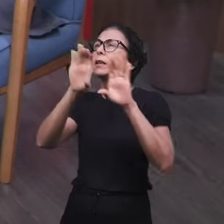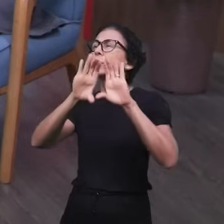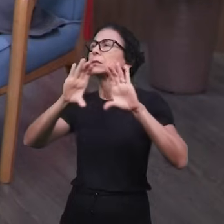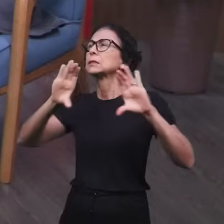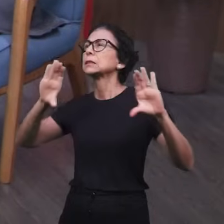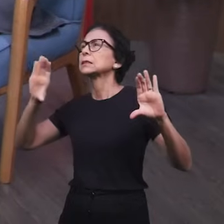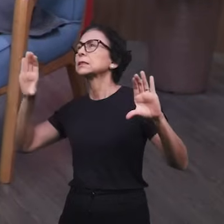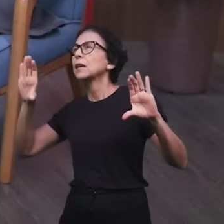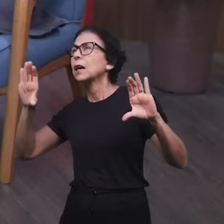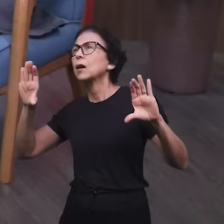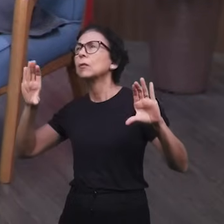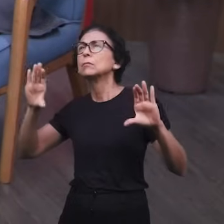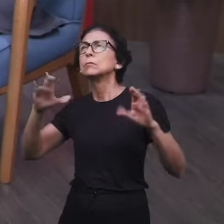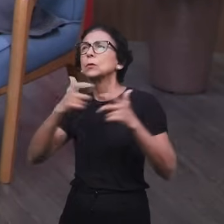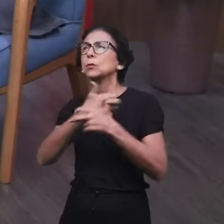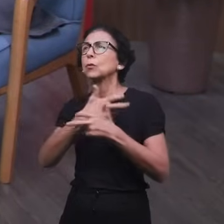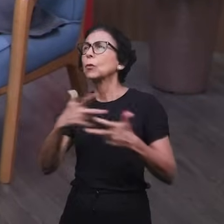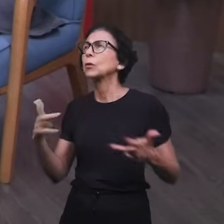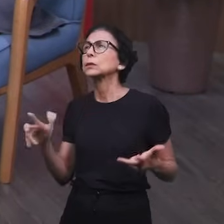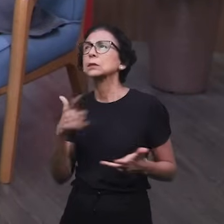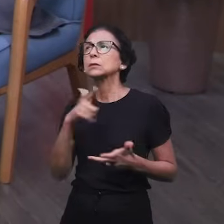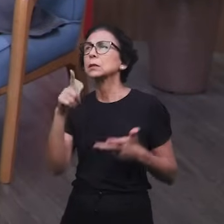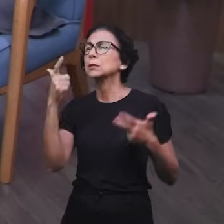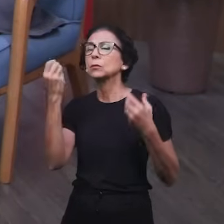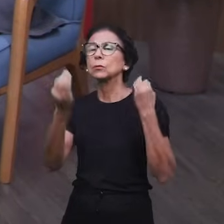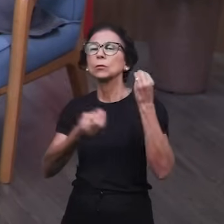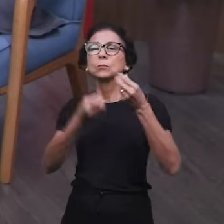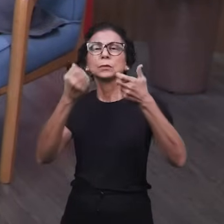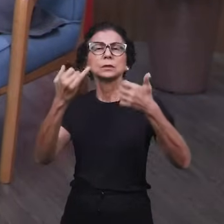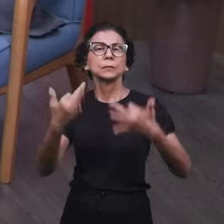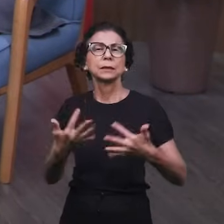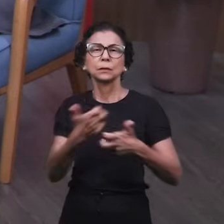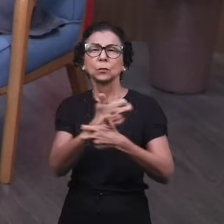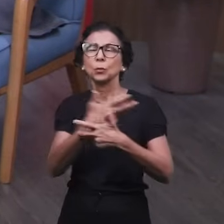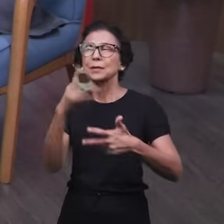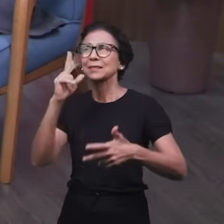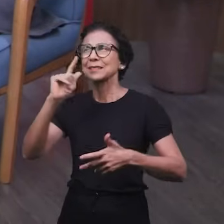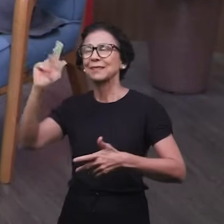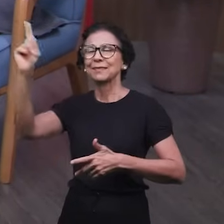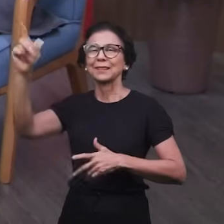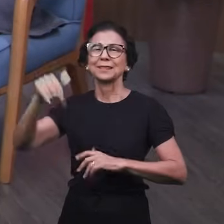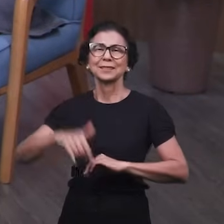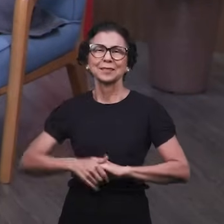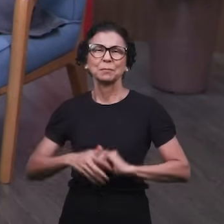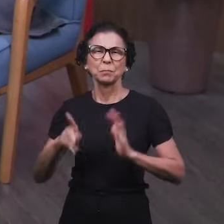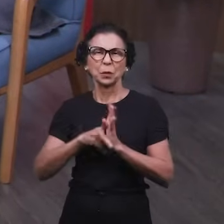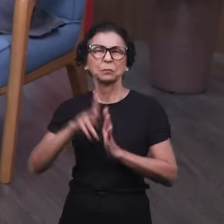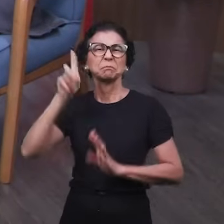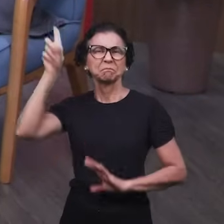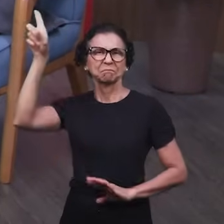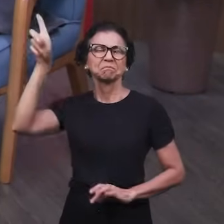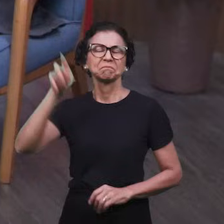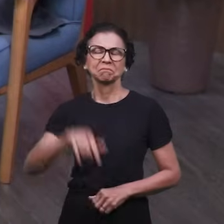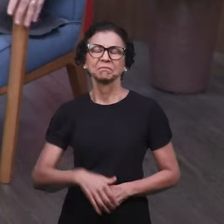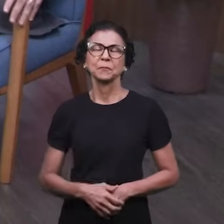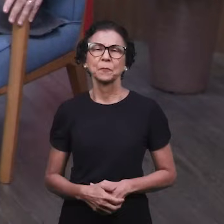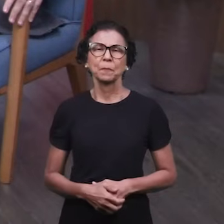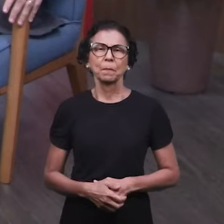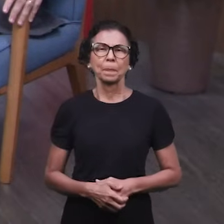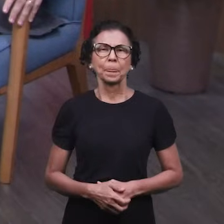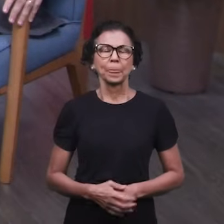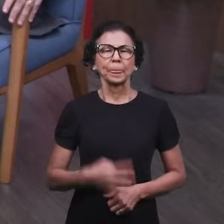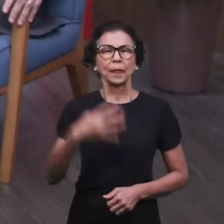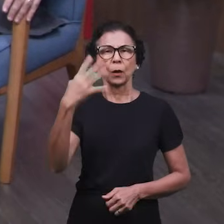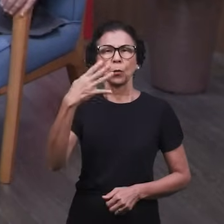que o racional, aquilo que vem da eternidade, que Deus separou. Louvado seja o nome do Senhor. Agora, a quarta e